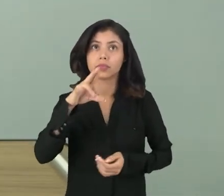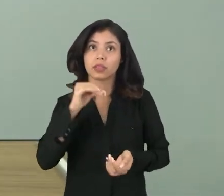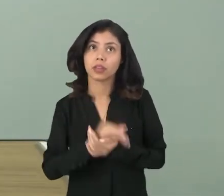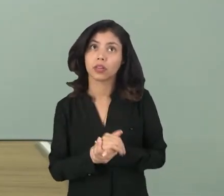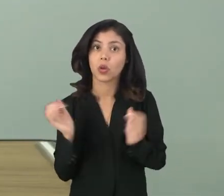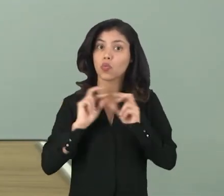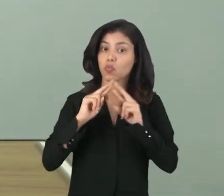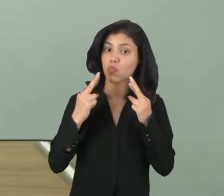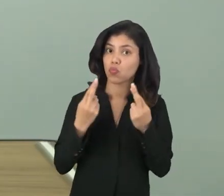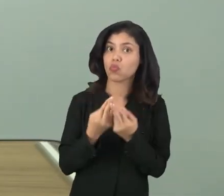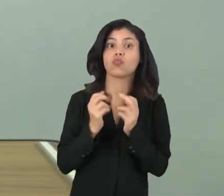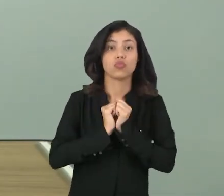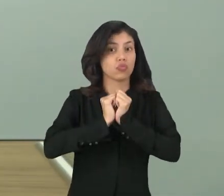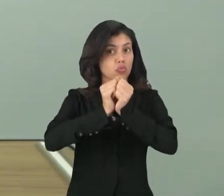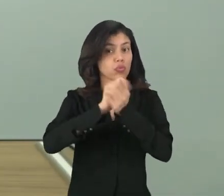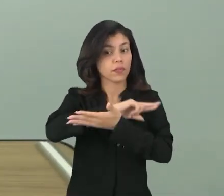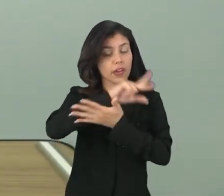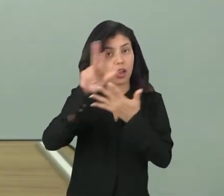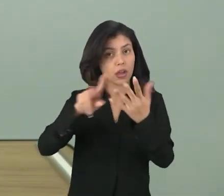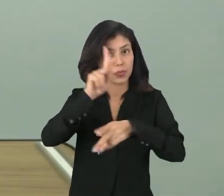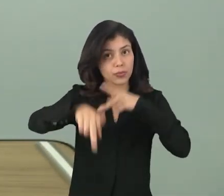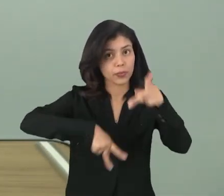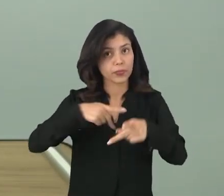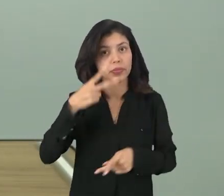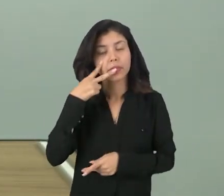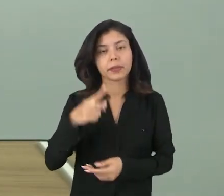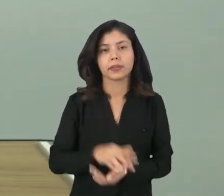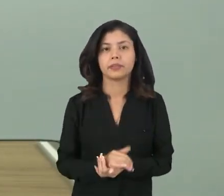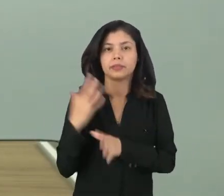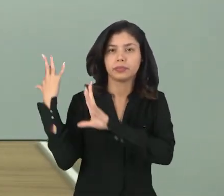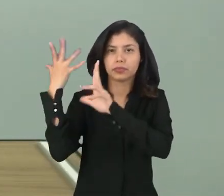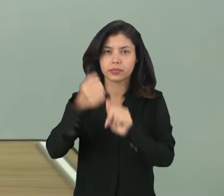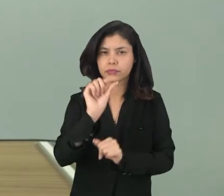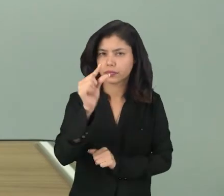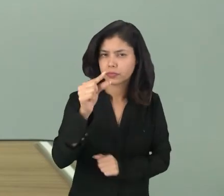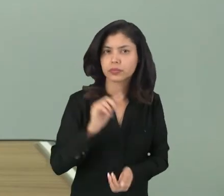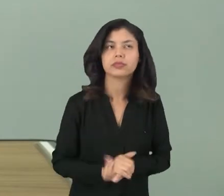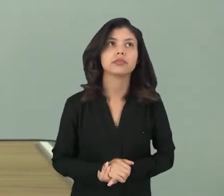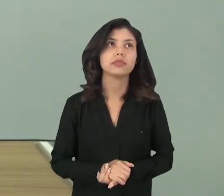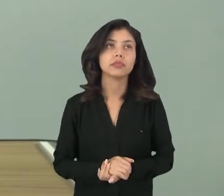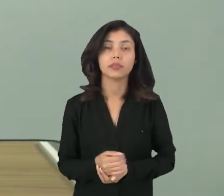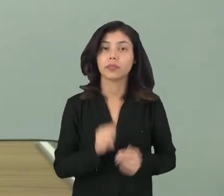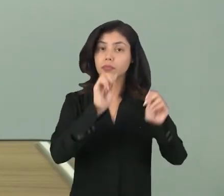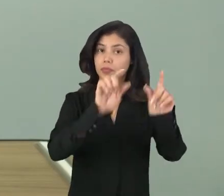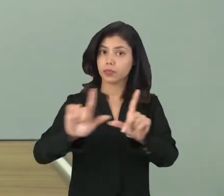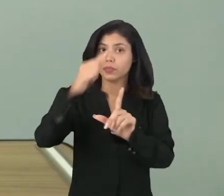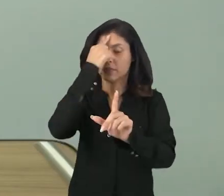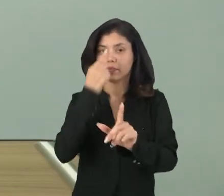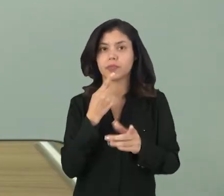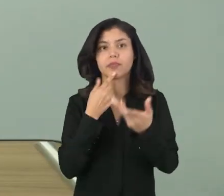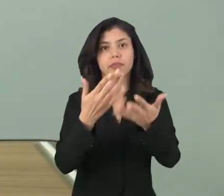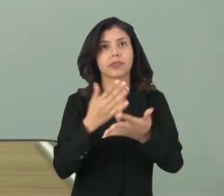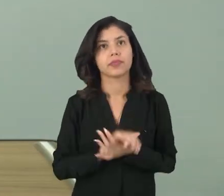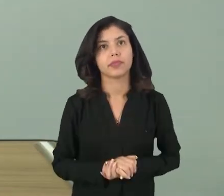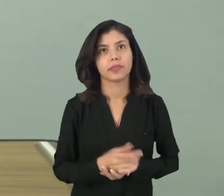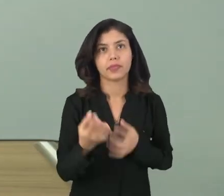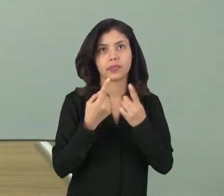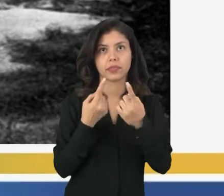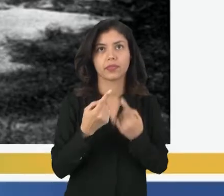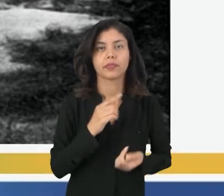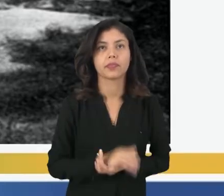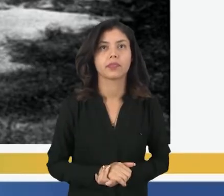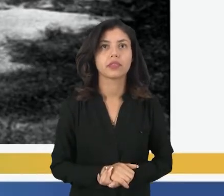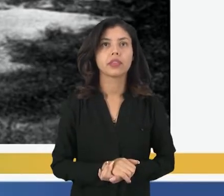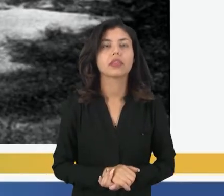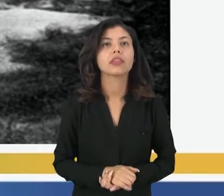é a união, certo, de vários povos. Então, vamos recapitular um pouquinho. Vou passar para vocês aqui uma imagem. Vamos conversar um